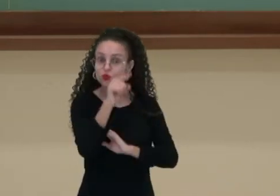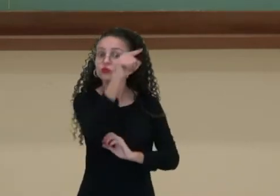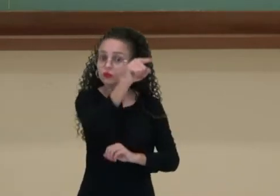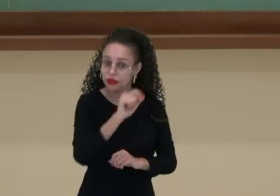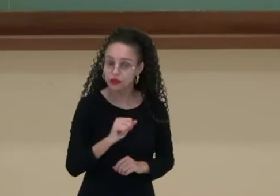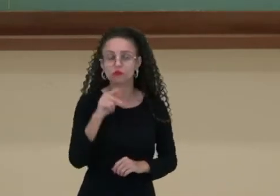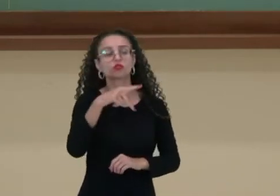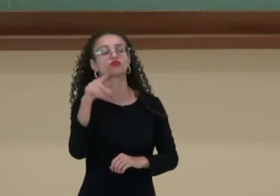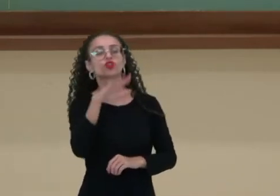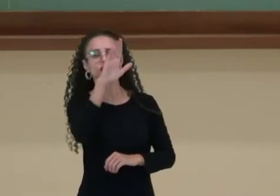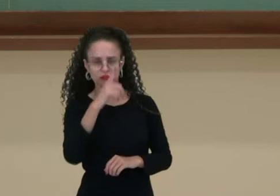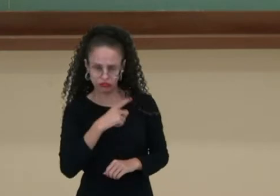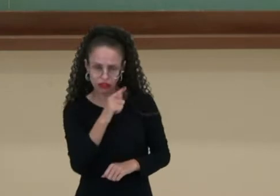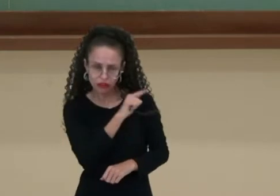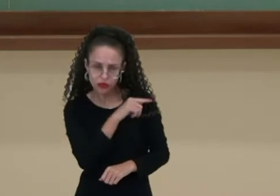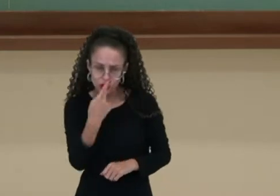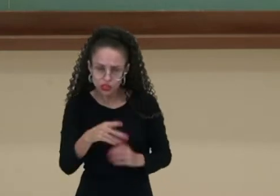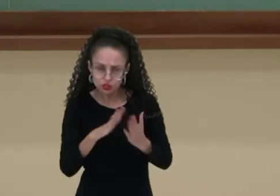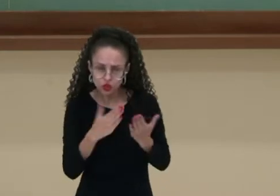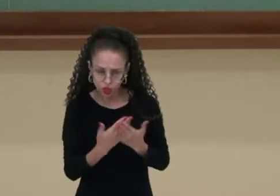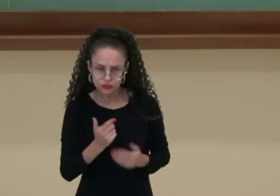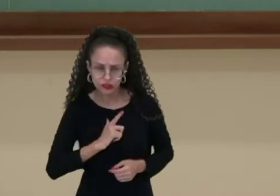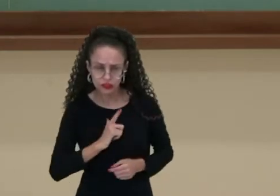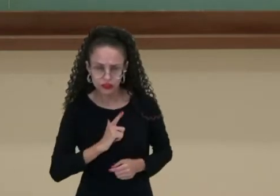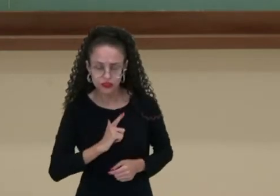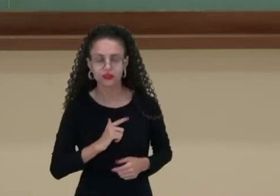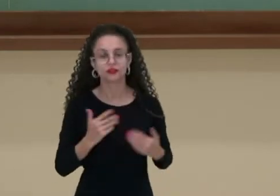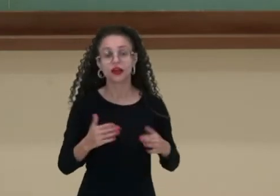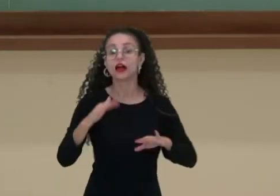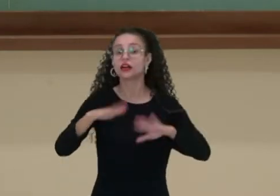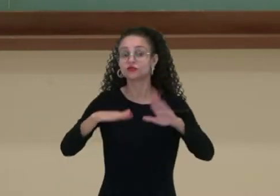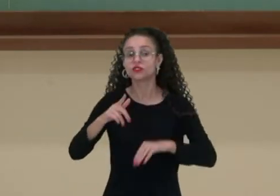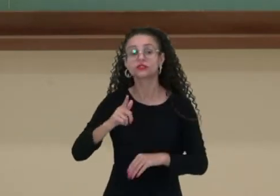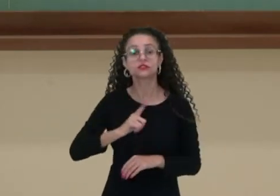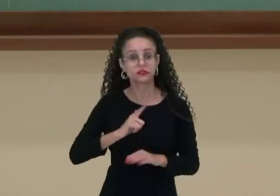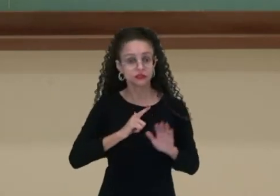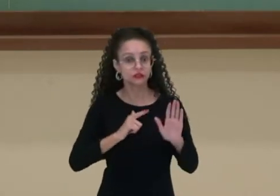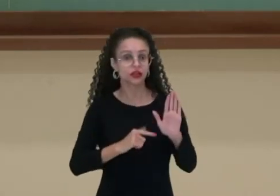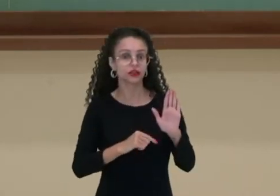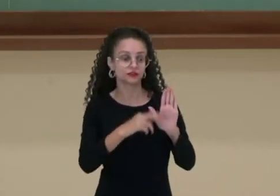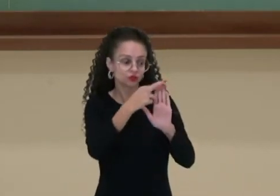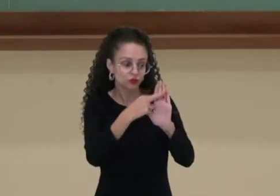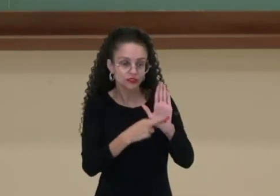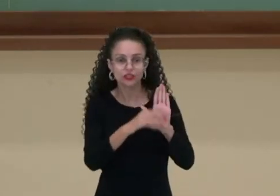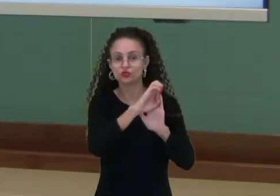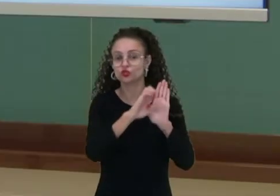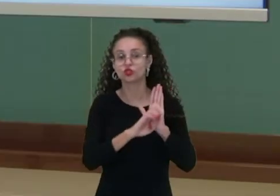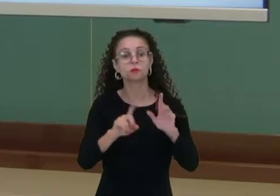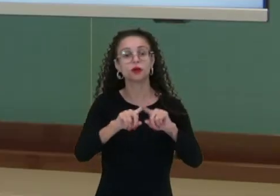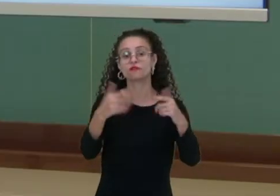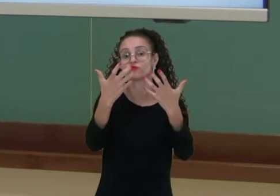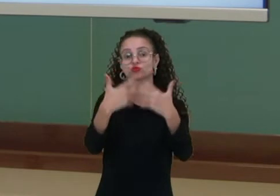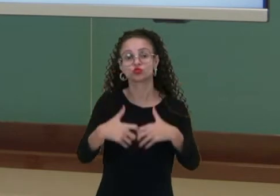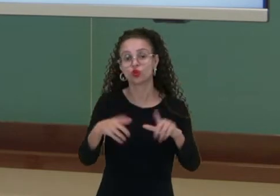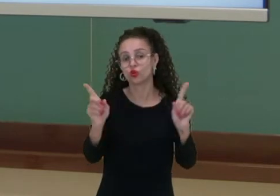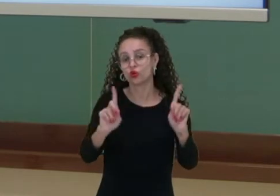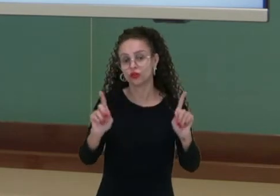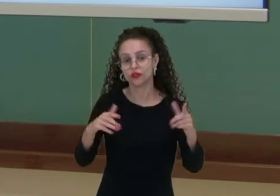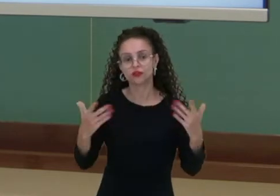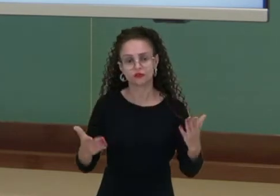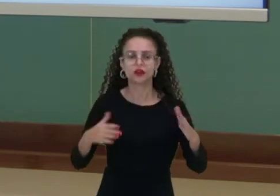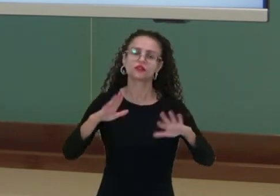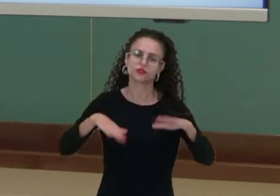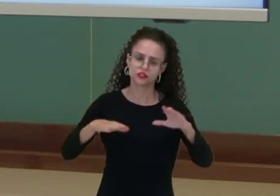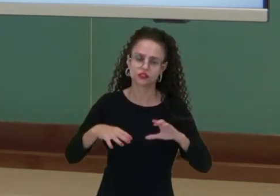eles. Professor, tem Grêmio Estudantil no nosso colégio? Às vezes até tem um estatuto, mas não está em funcionamento. Afinal, sempre